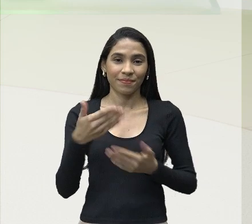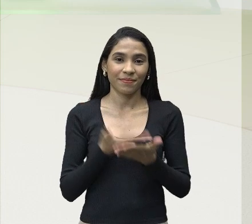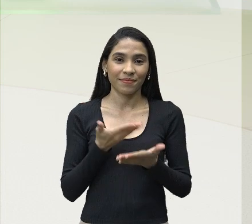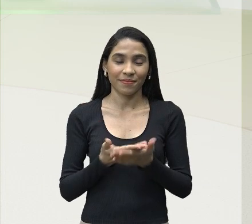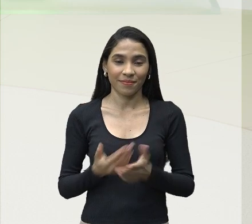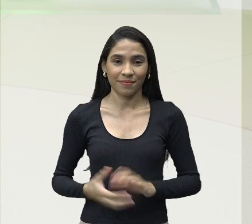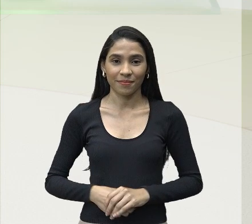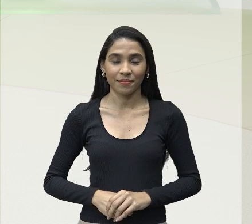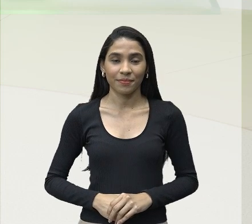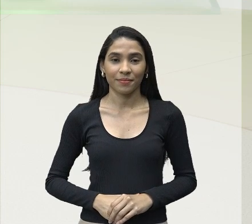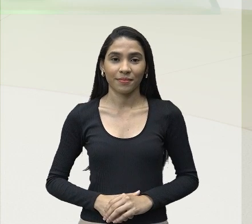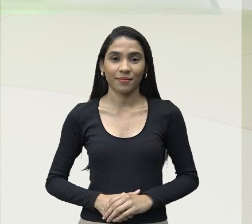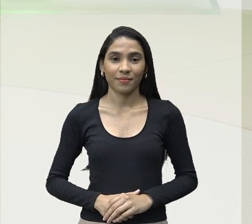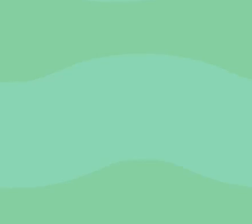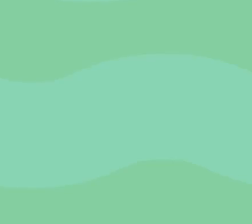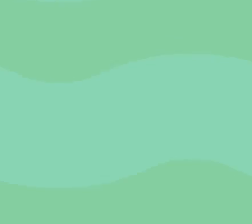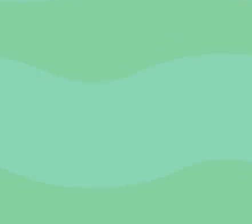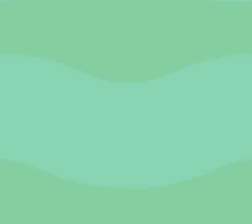nossa aula.